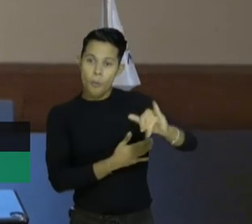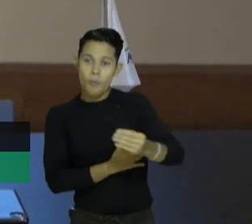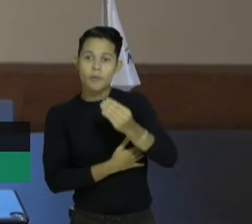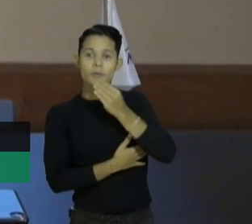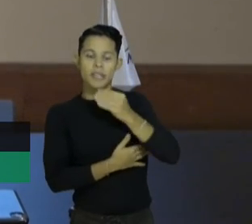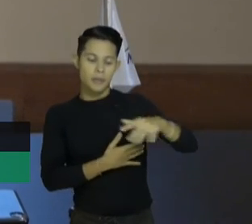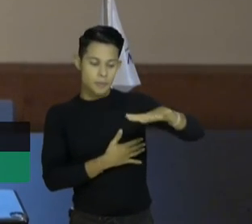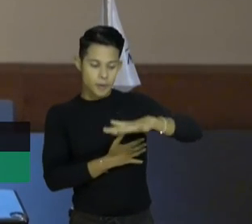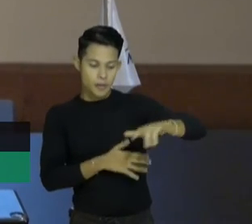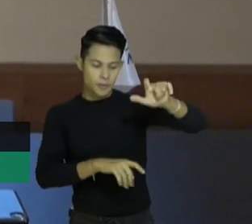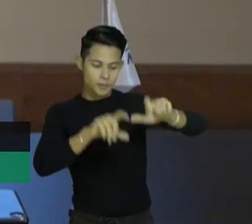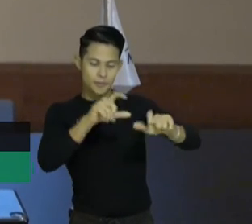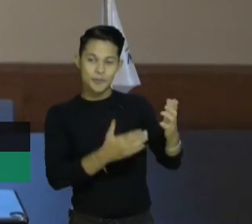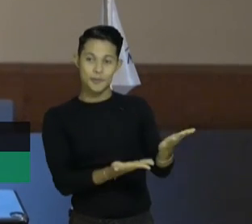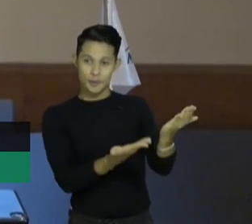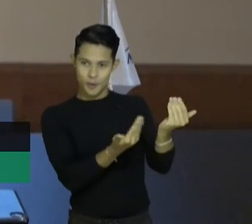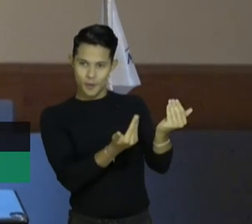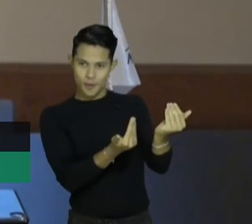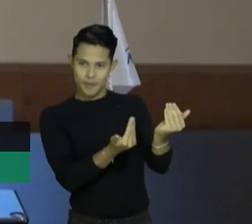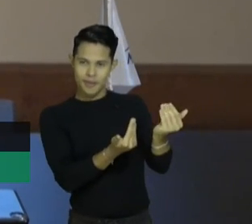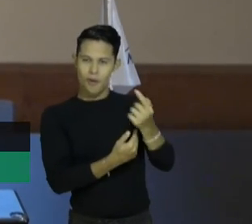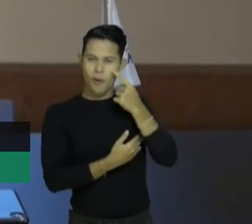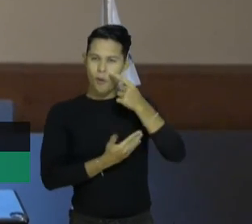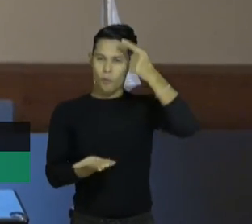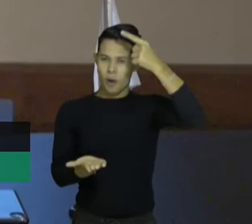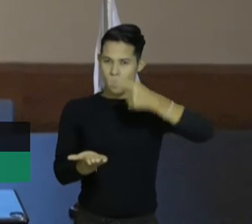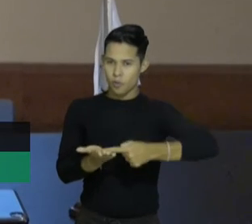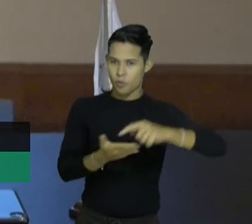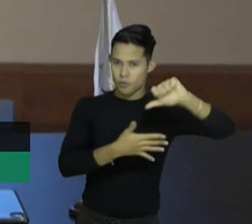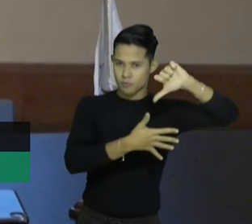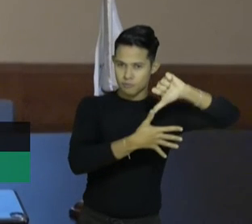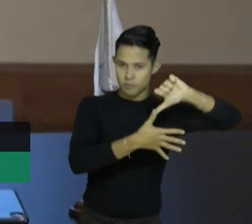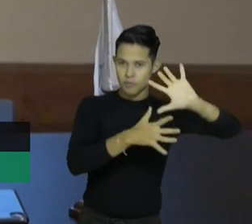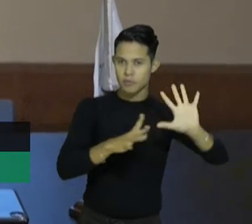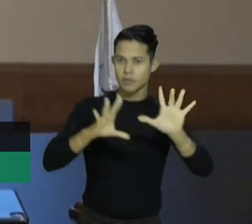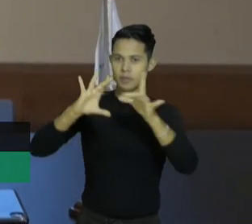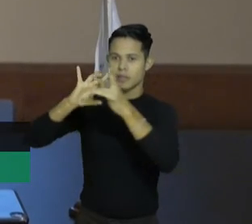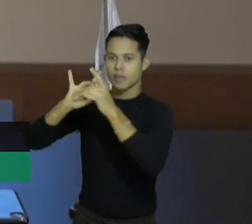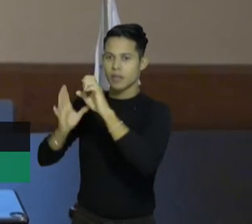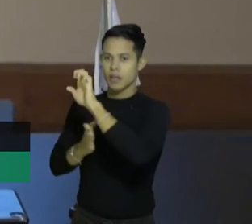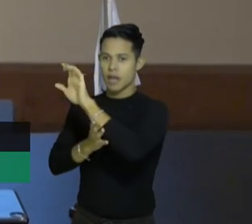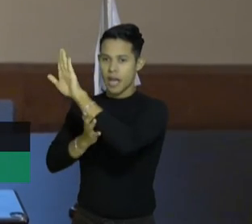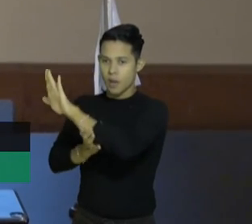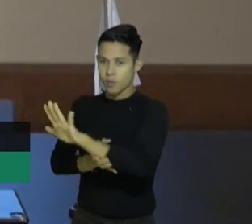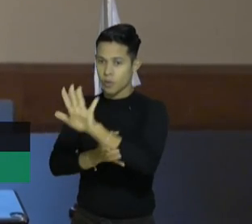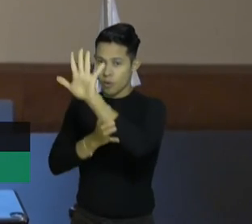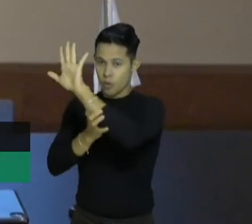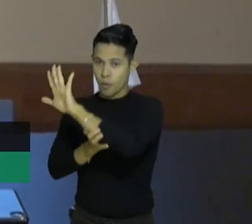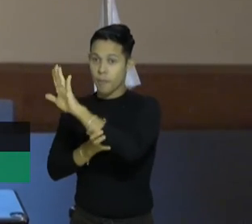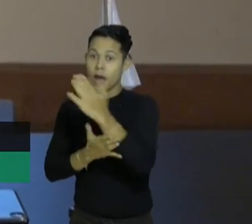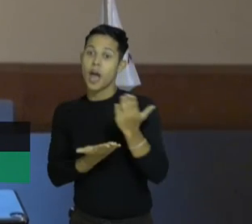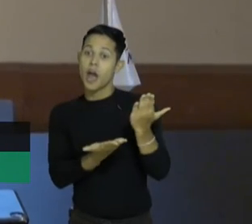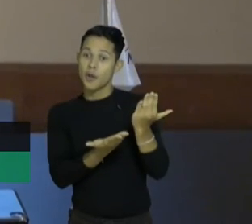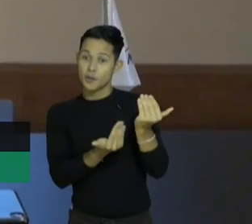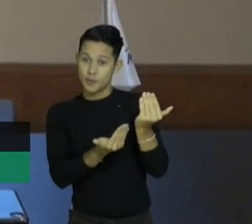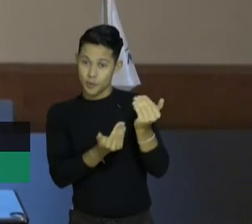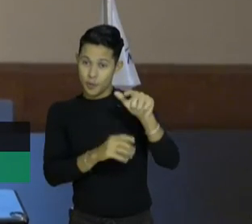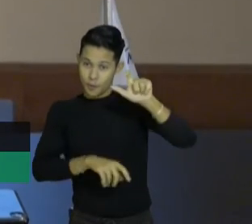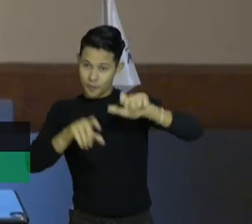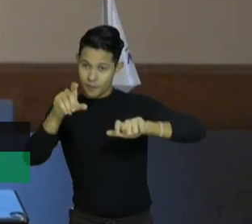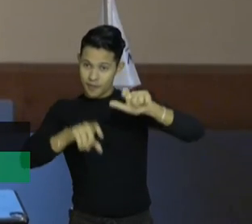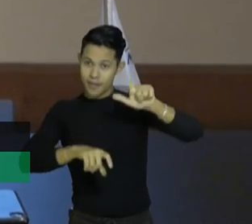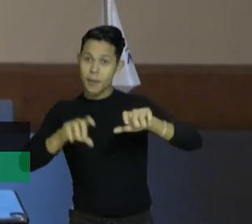firmado entre o mercul e a União Europeia a juventude pode ter mais facilidade por